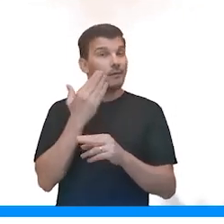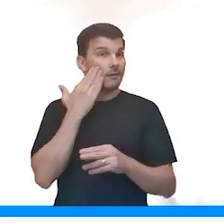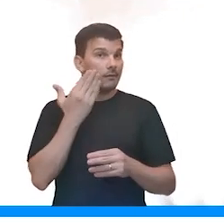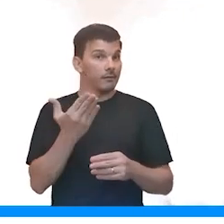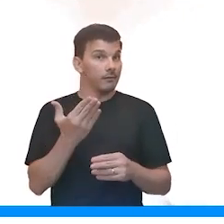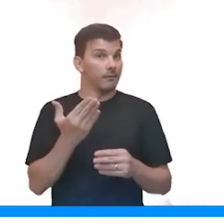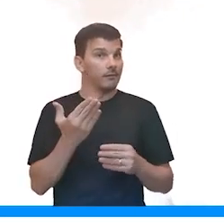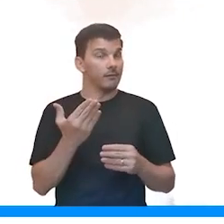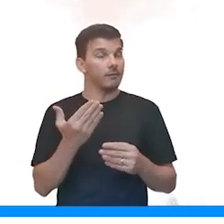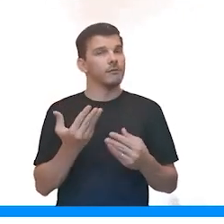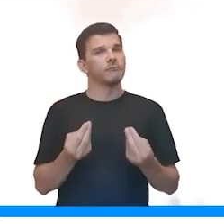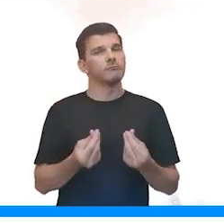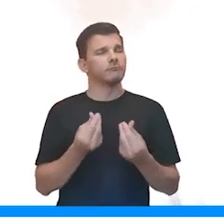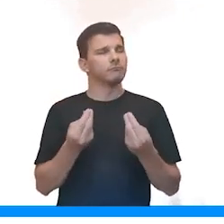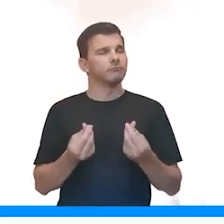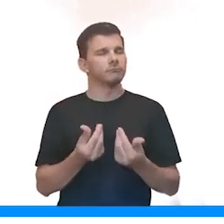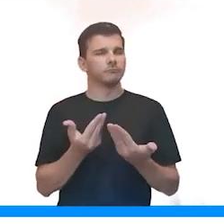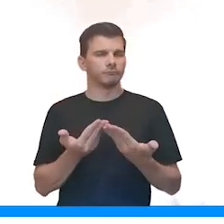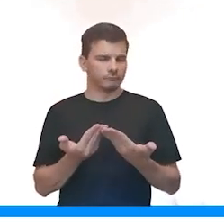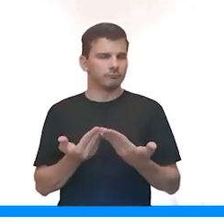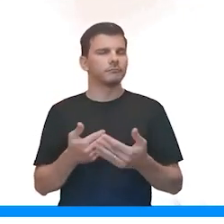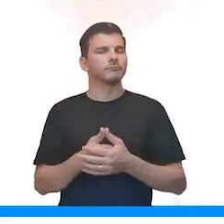relação da